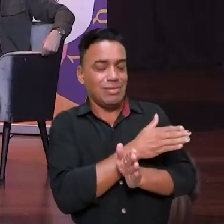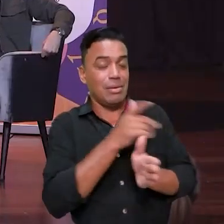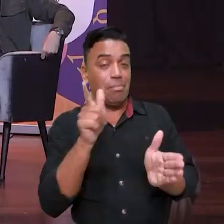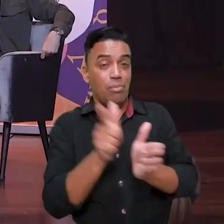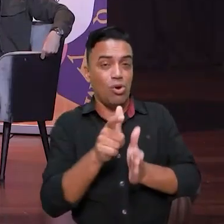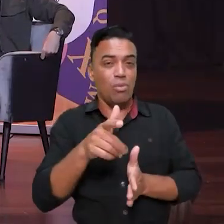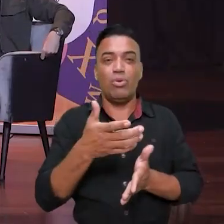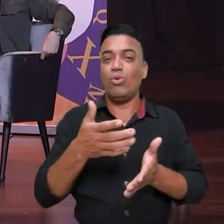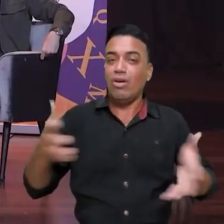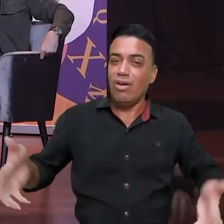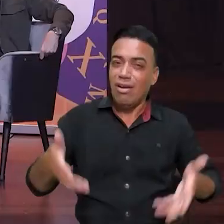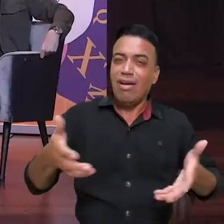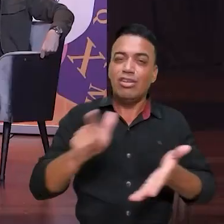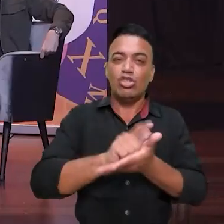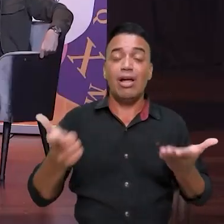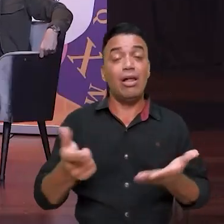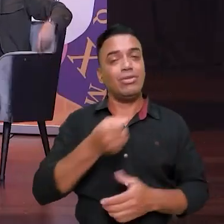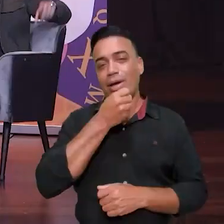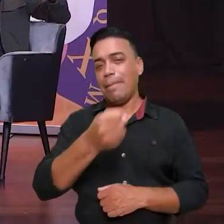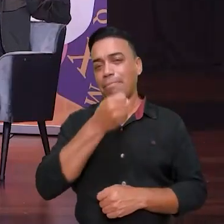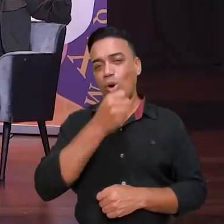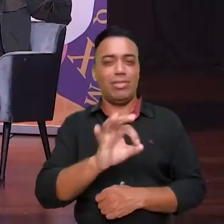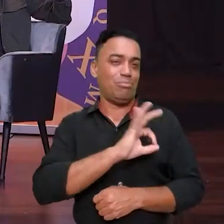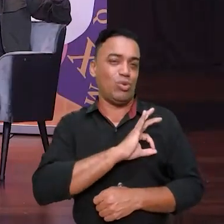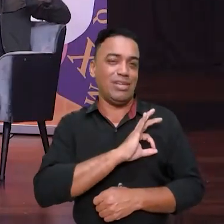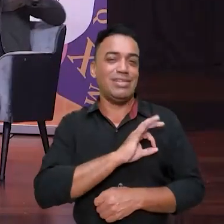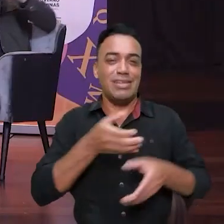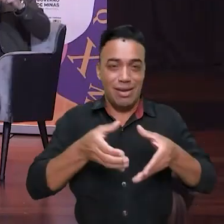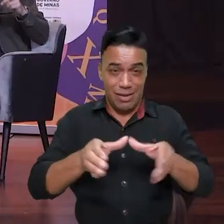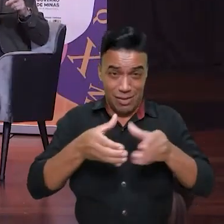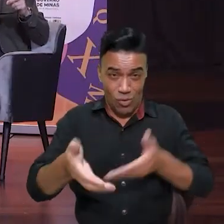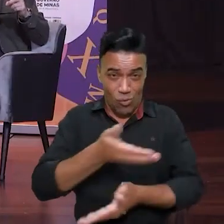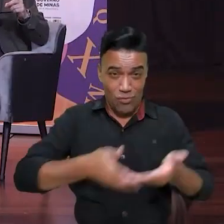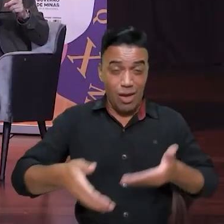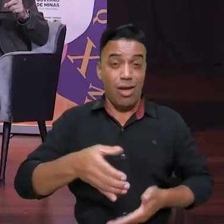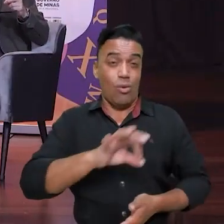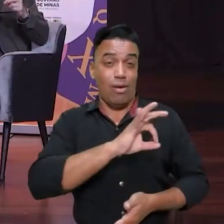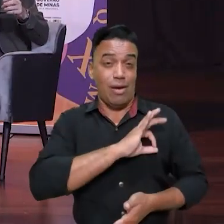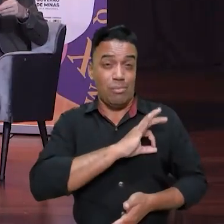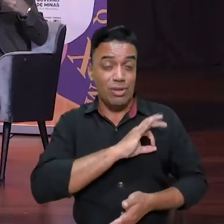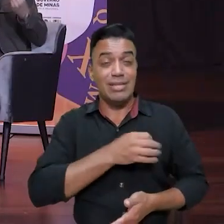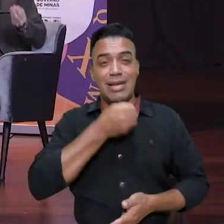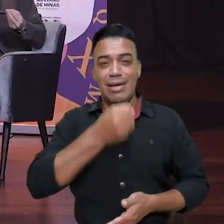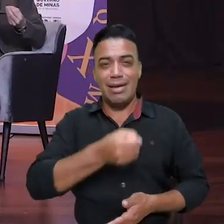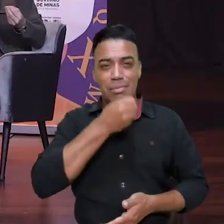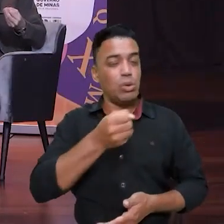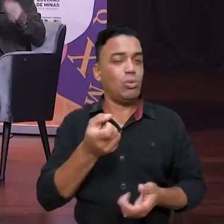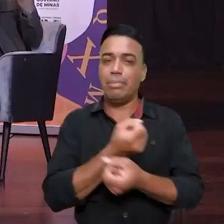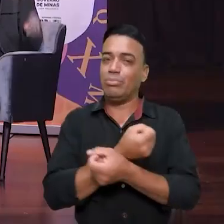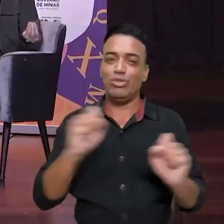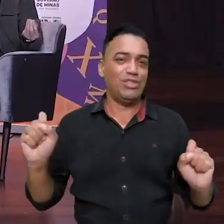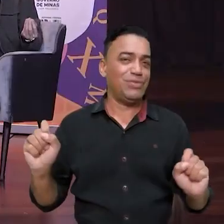do jornalismo. Gente, repórter de polícia, quem já conviveu com repórter de polícia aqui, não é possível